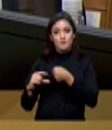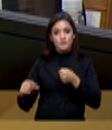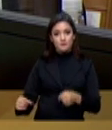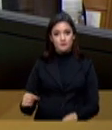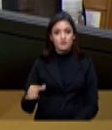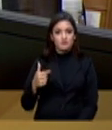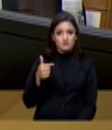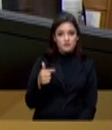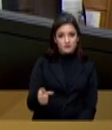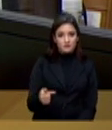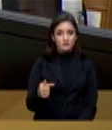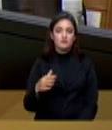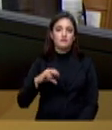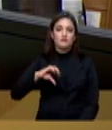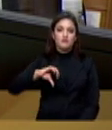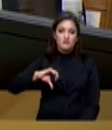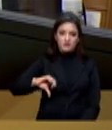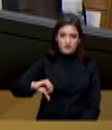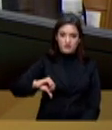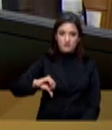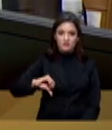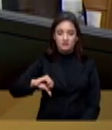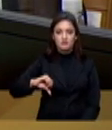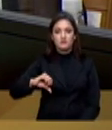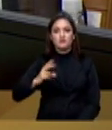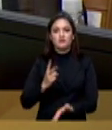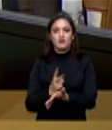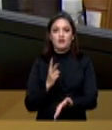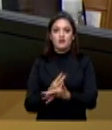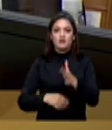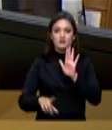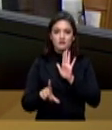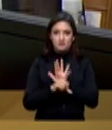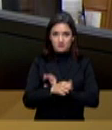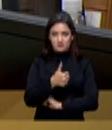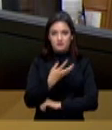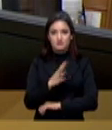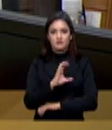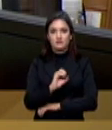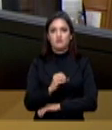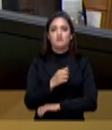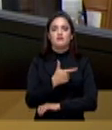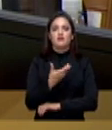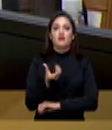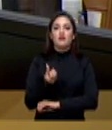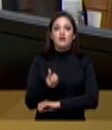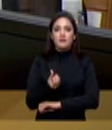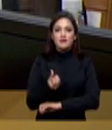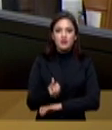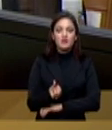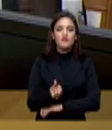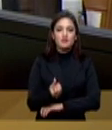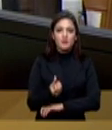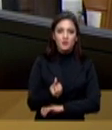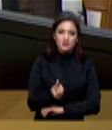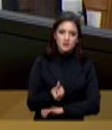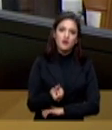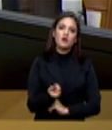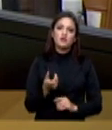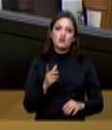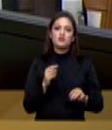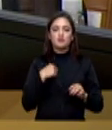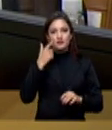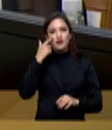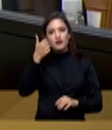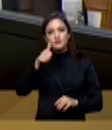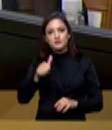artigos 7 e 9º da mesma lei federal analisando as matérias versadas em cada um